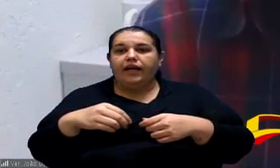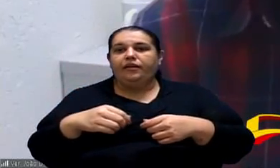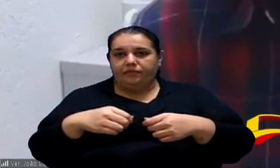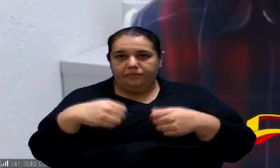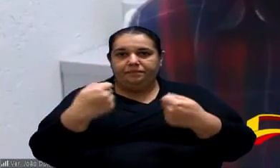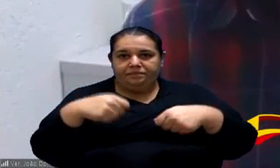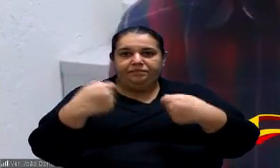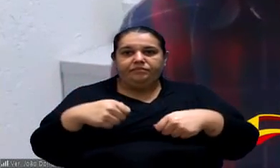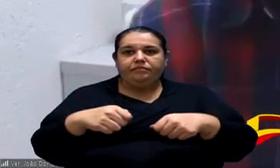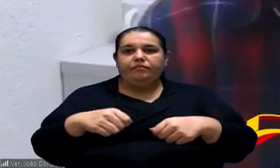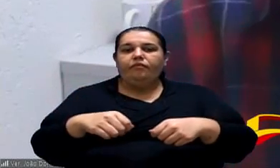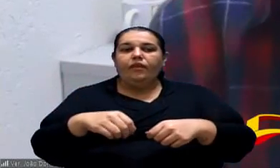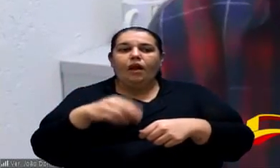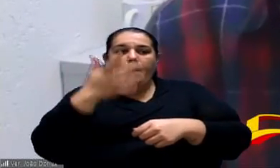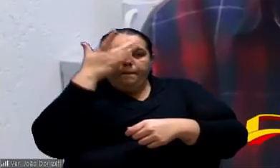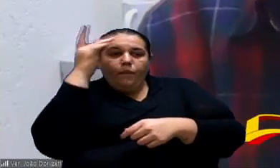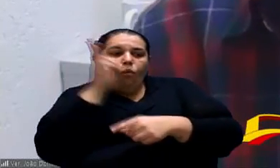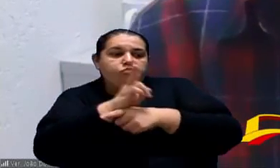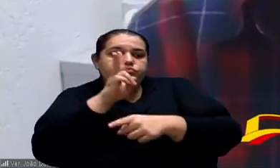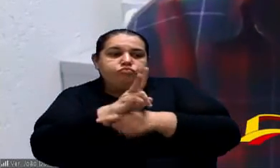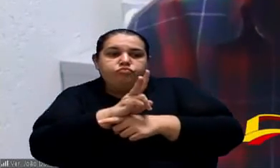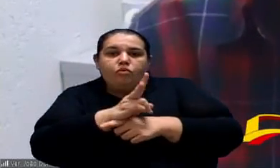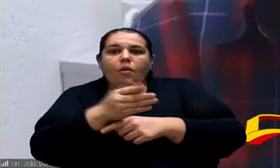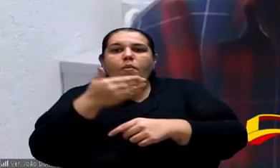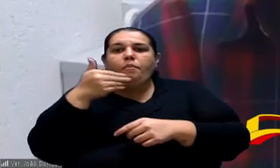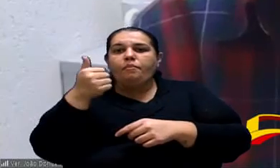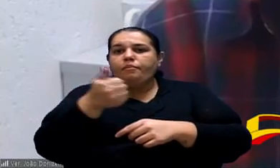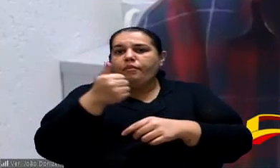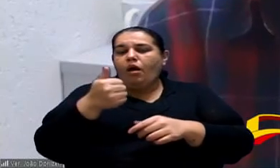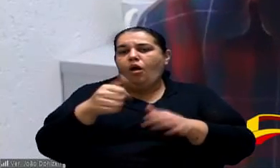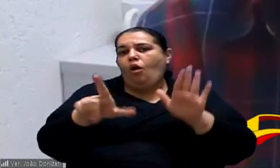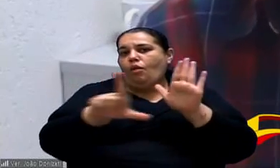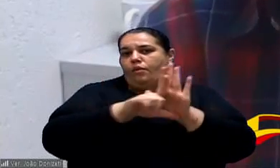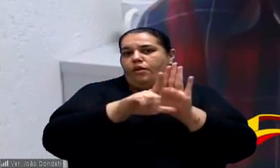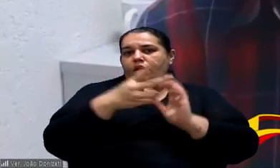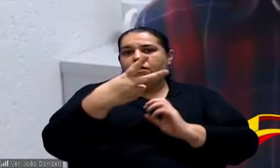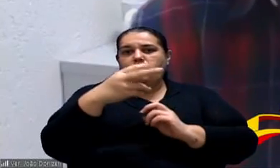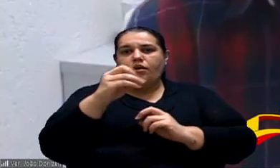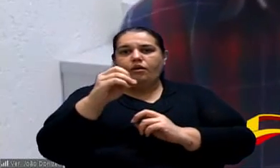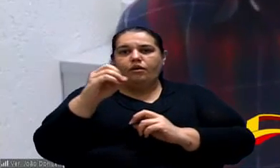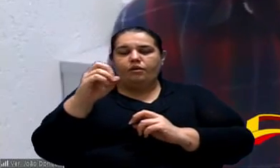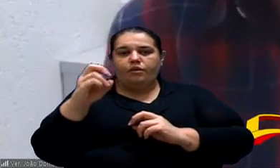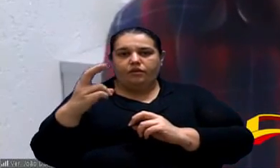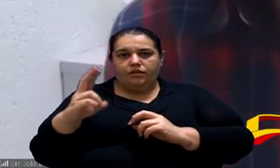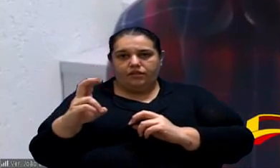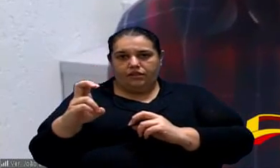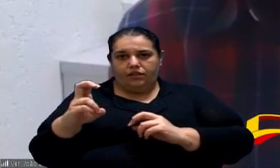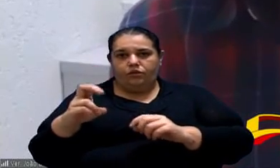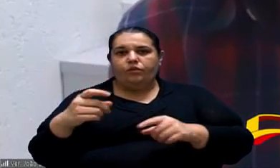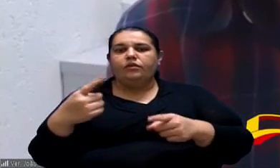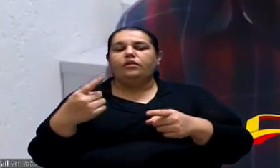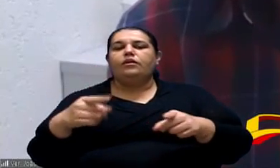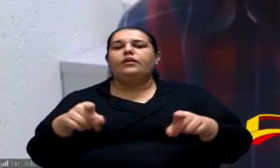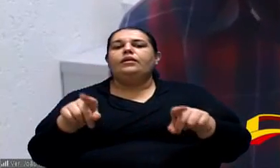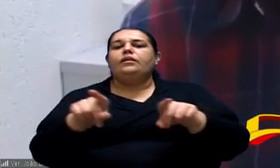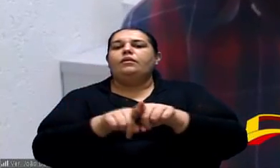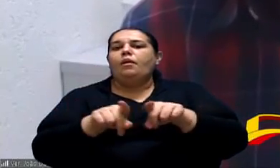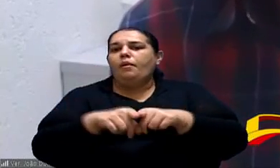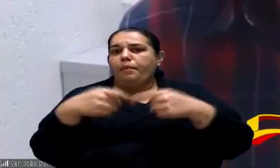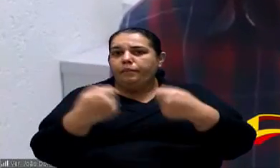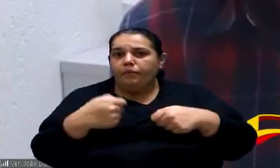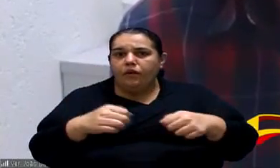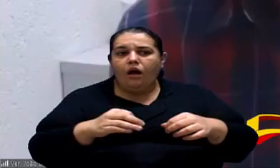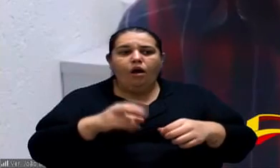fiscalização. Então, junto com a melhora da lei de 2005, o executivo tem que implementar